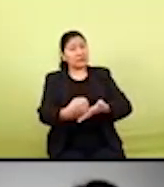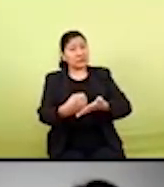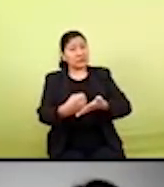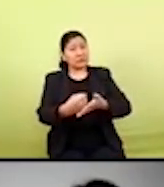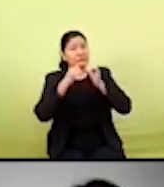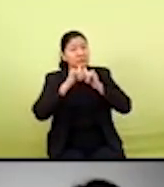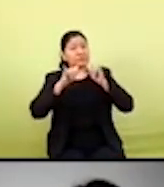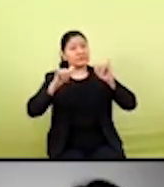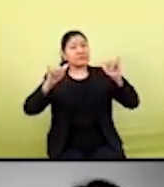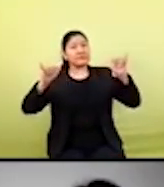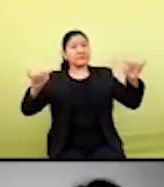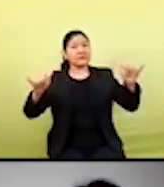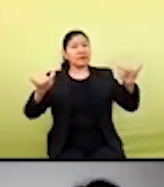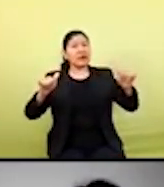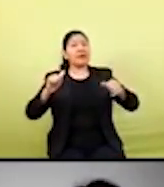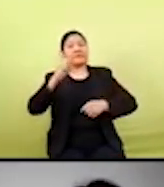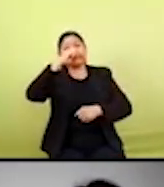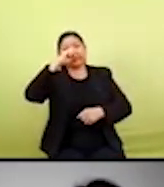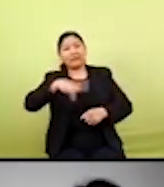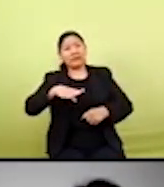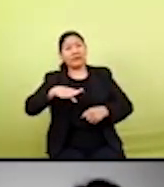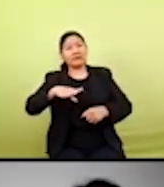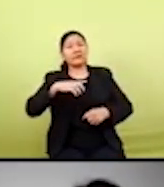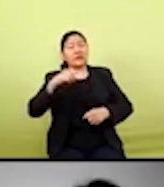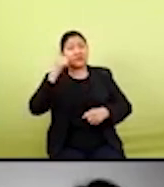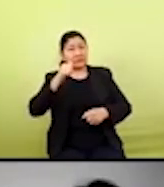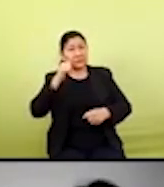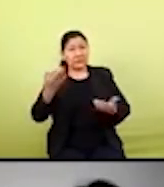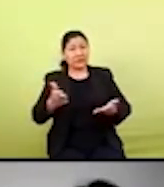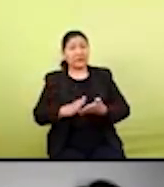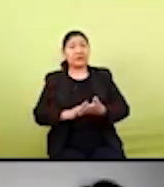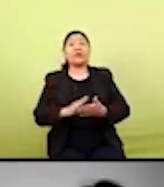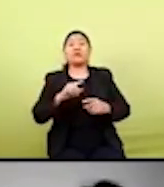A gente acredita que a escola, ela tem esse papel